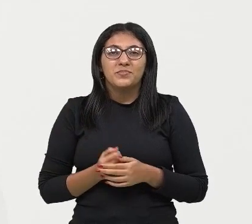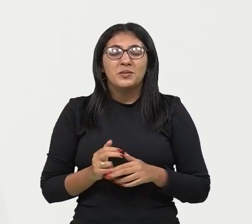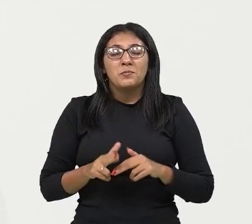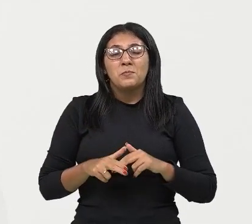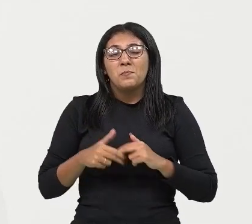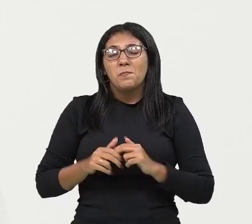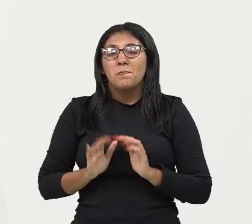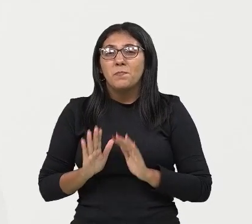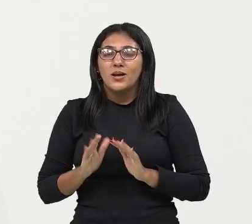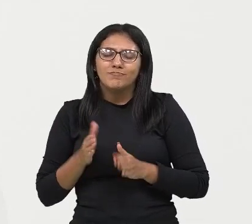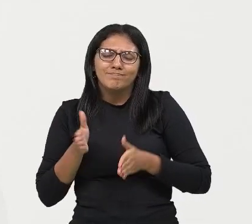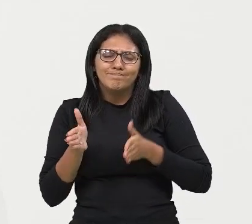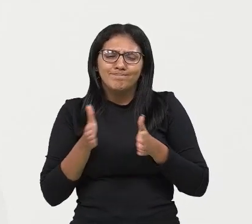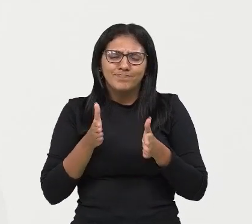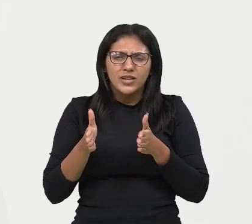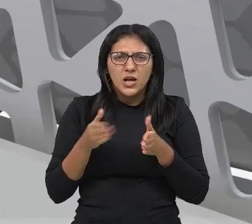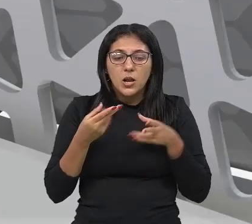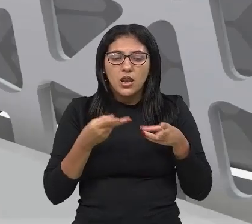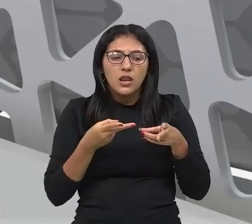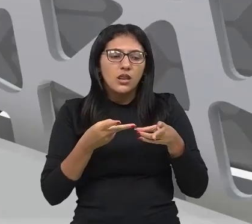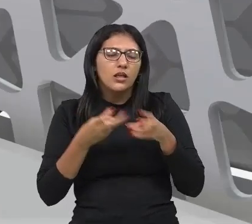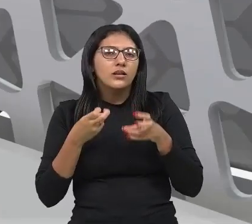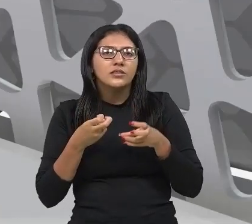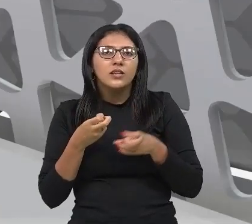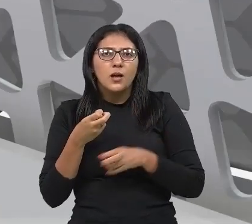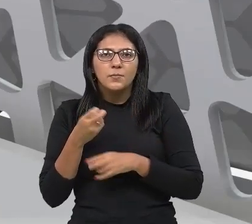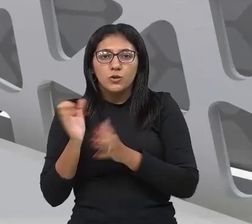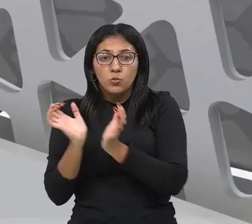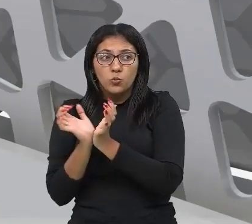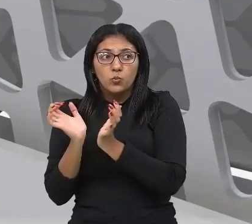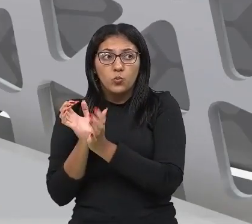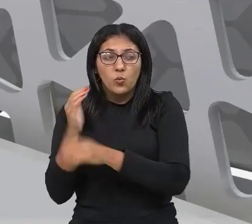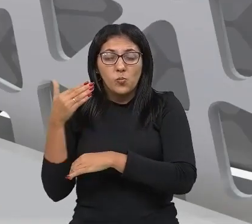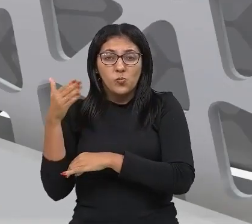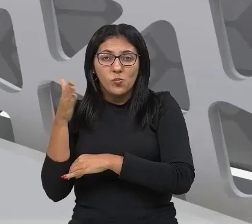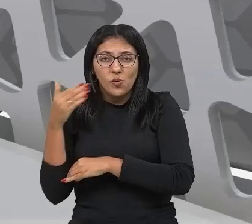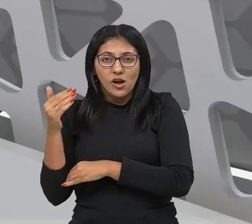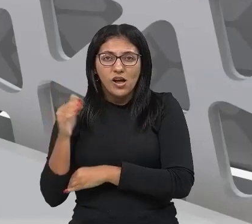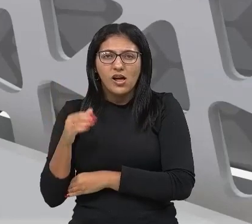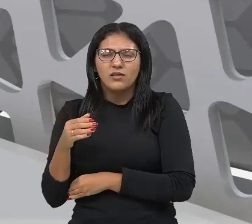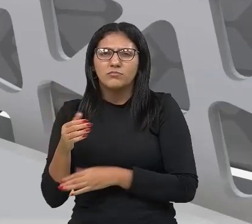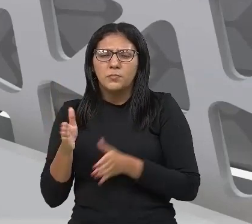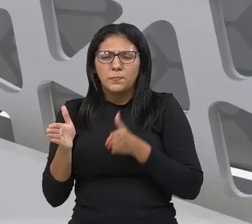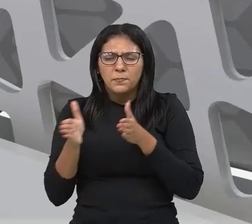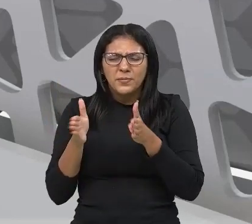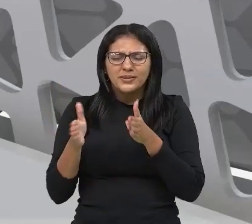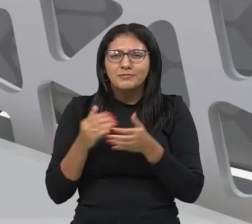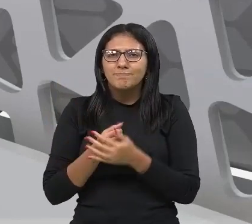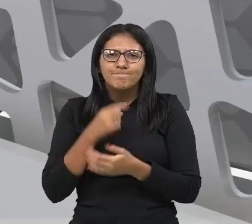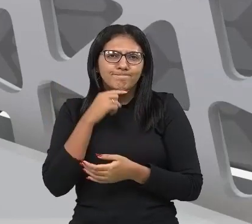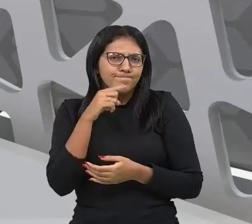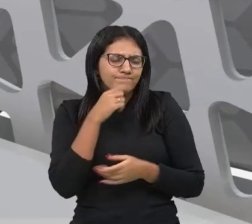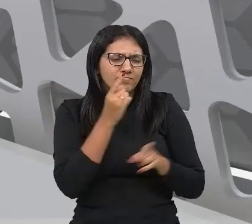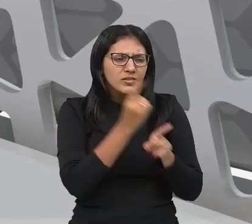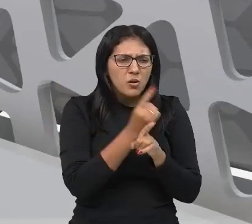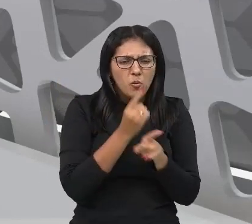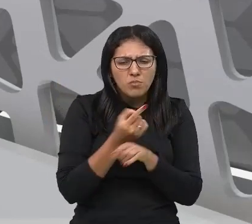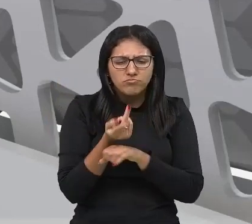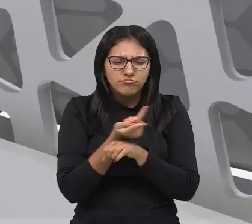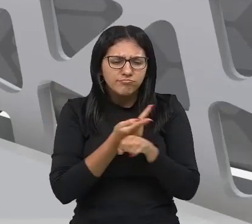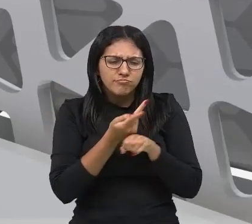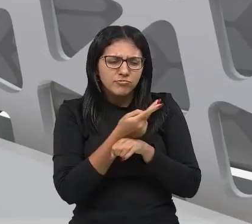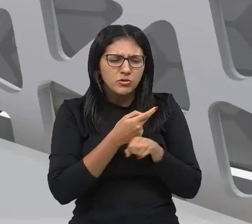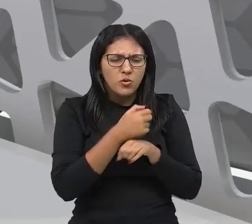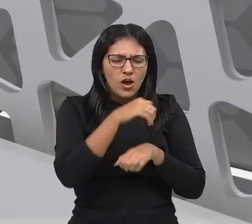nesse período, a gente verifica que os bandeirantes, em alguns determinados períodos, eles não estavam encontrando, então eles estavam